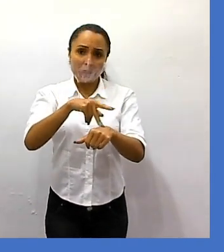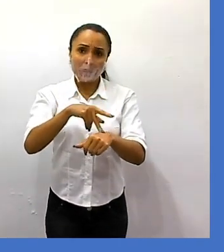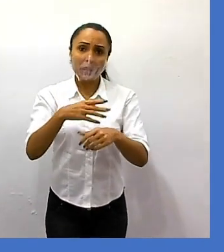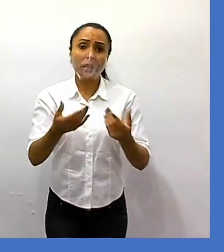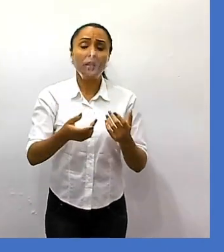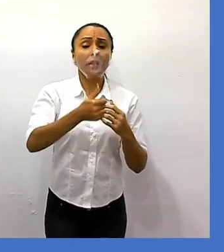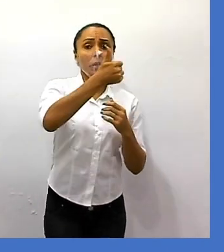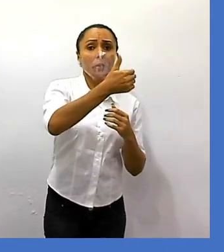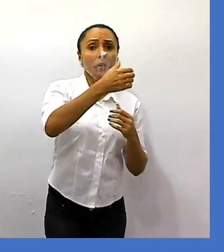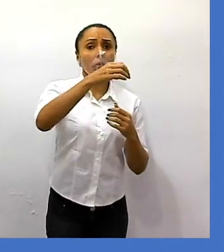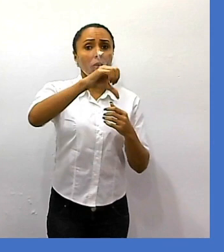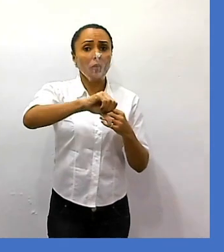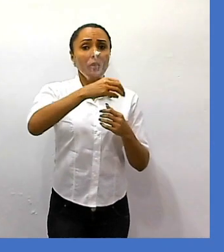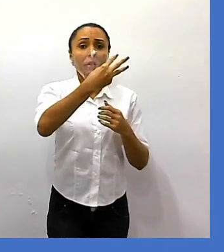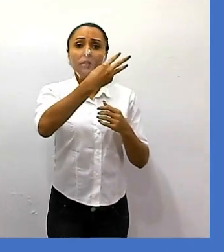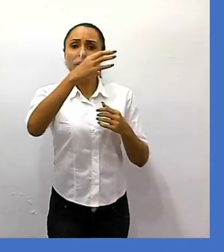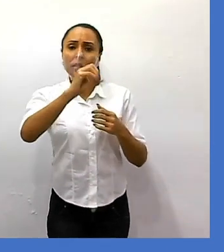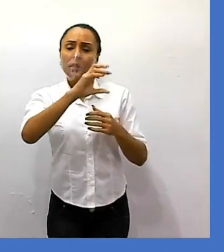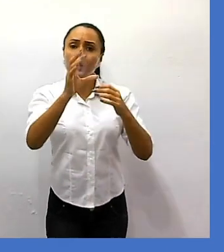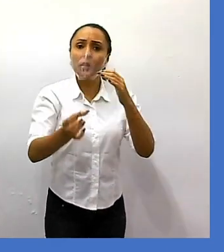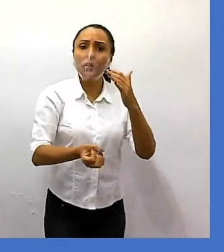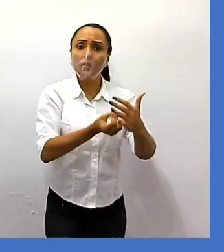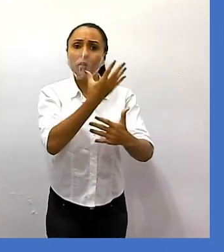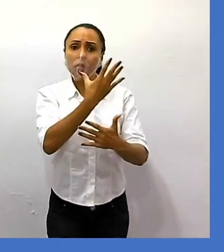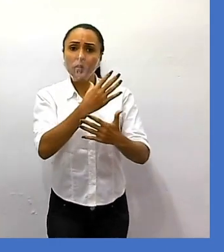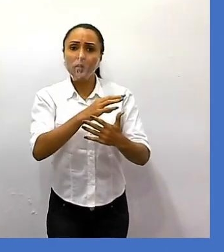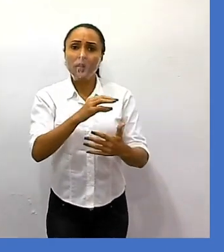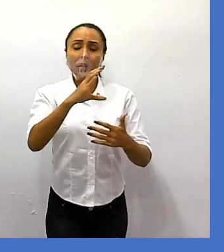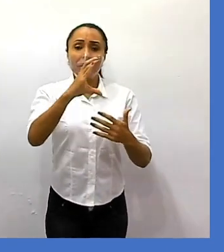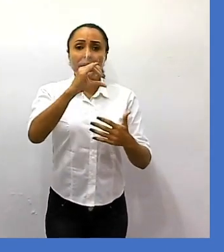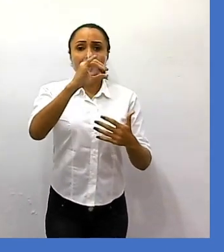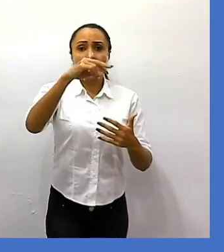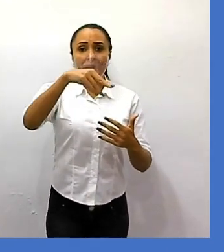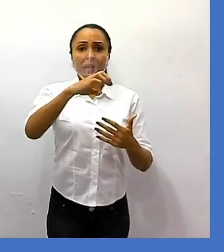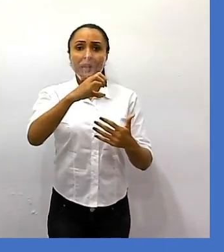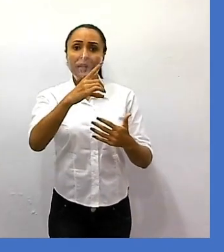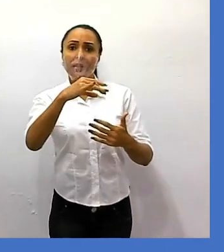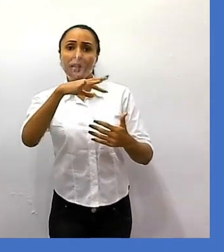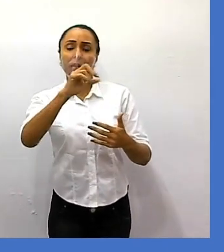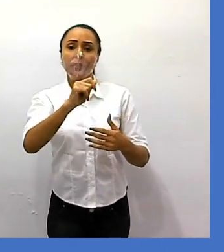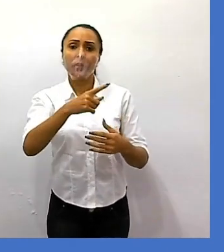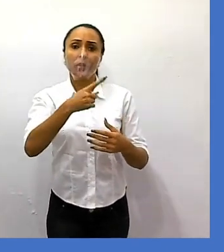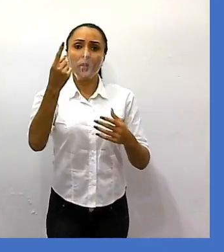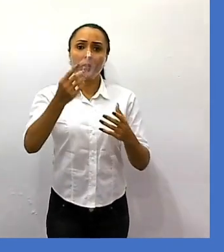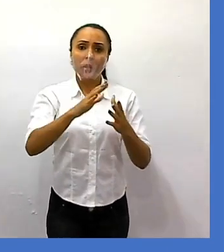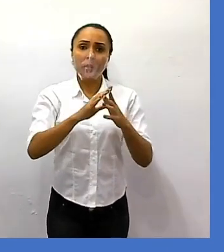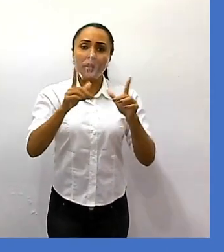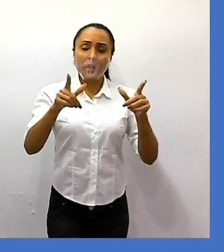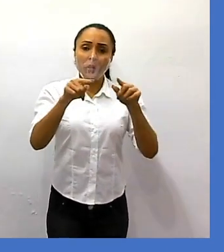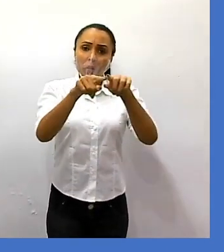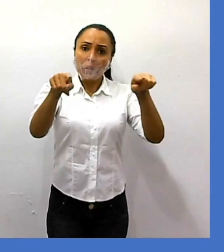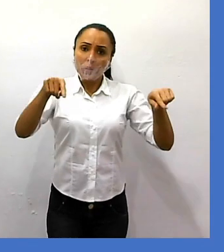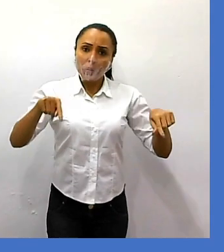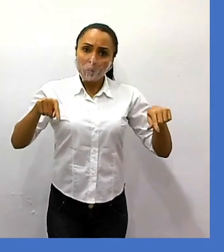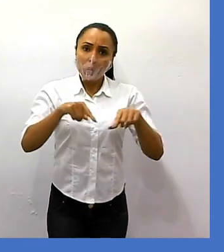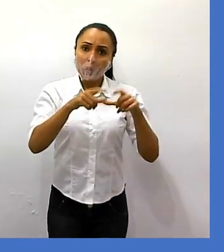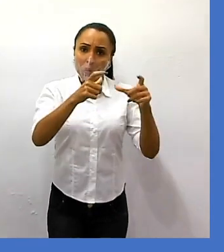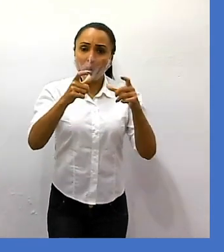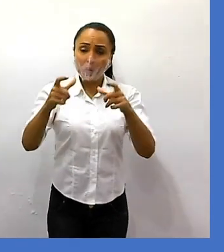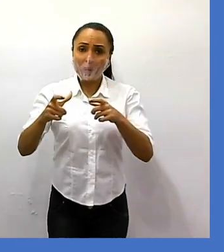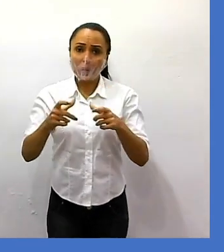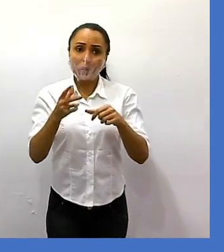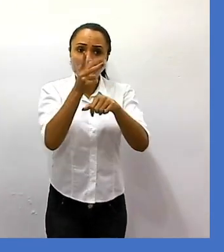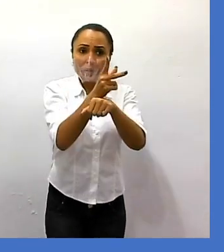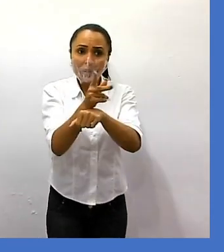em 1930 é criada a Cinédia, primeiro grande estúdio de gravações do Brasil. Nessa